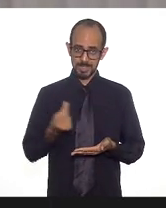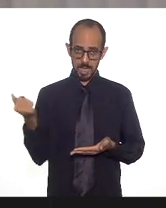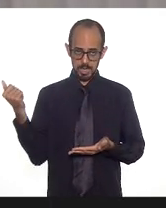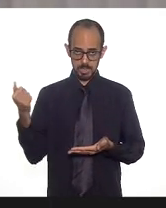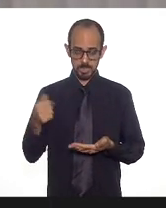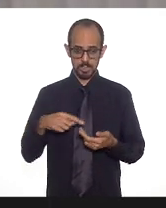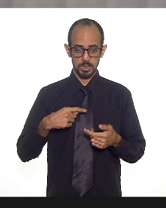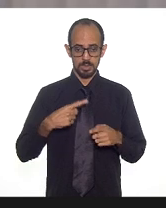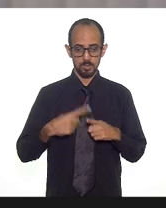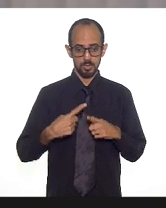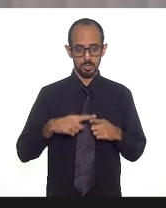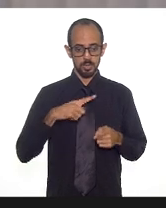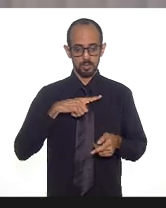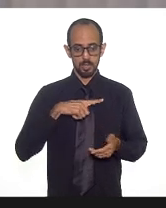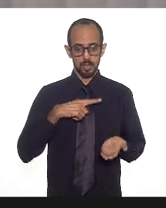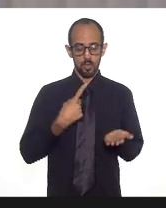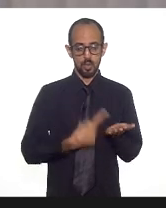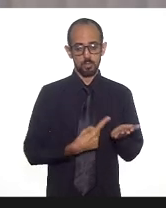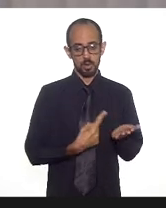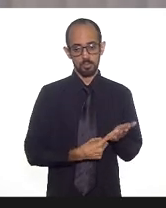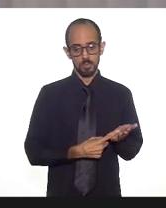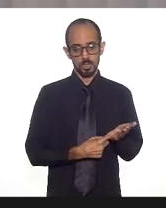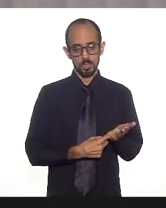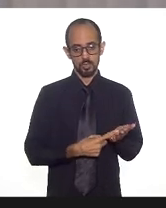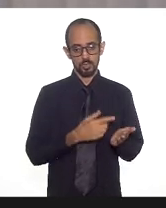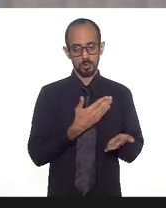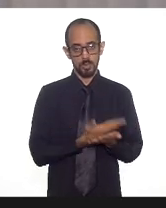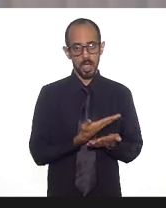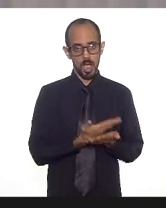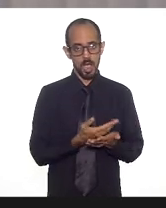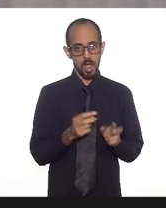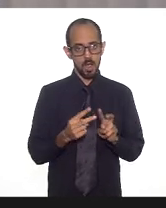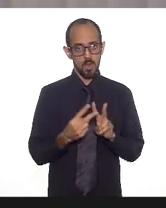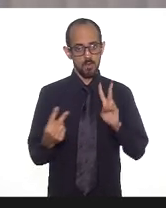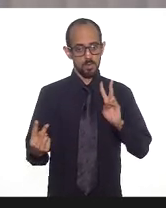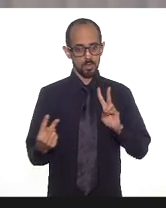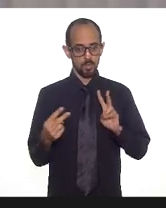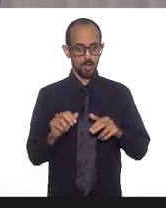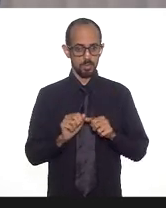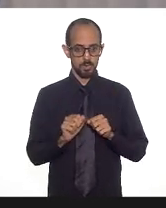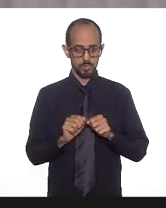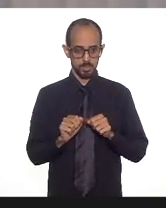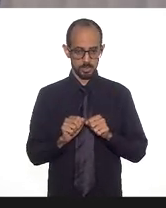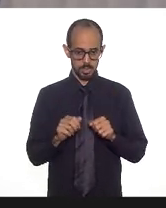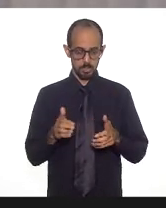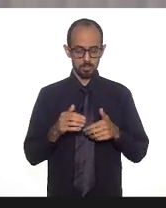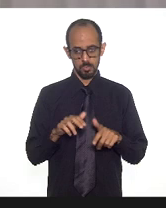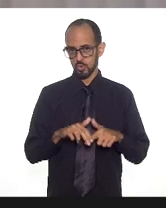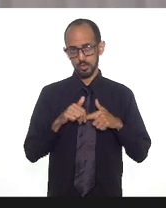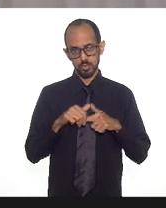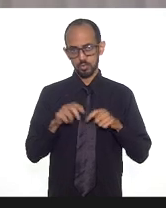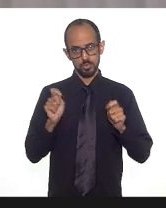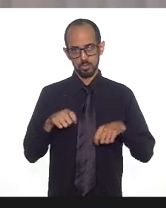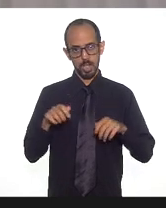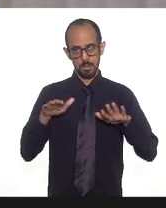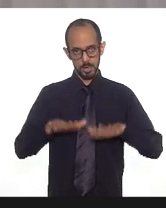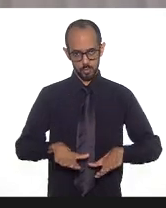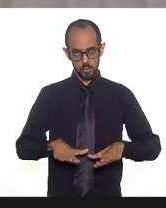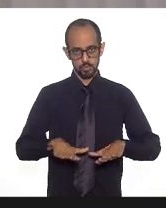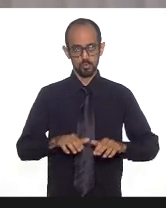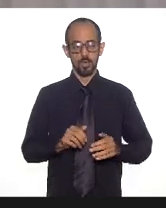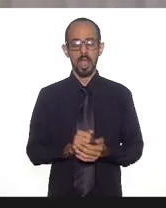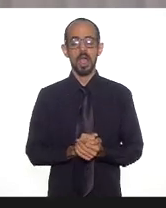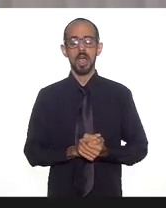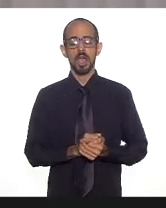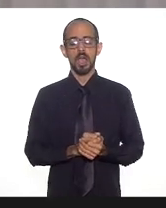tenho uma disciplina agora online para poder oferecer para nossos estudantes, por isso não vou poder ficar muito mais tempo. Mas